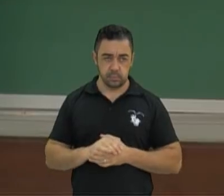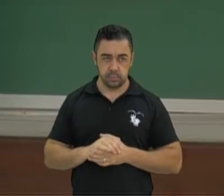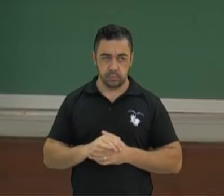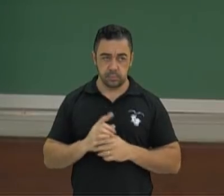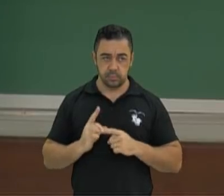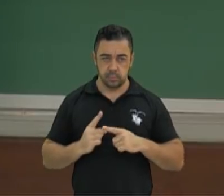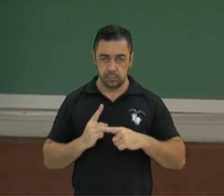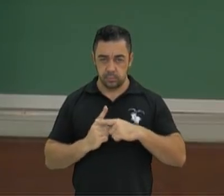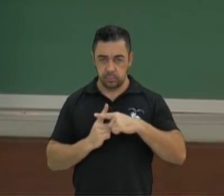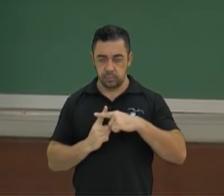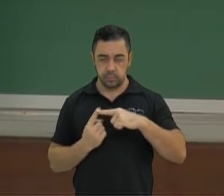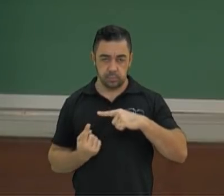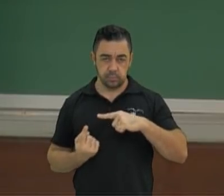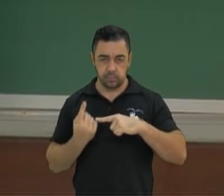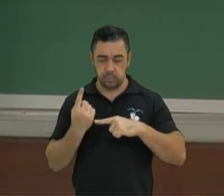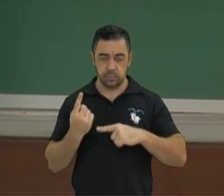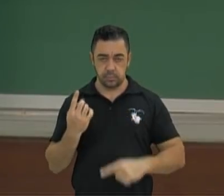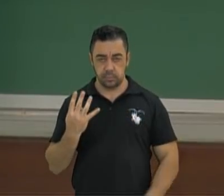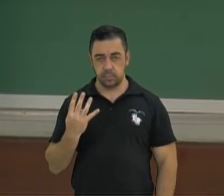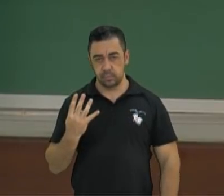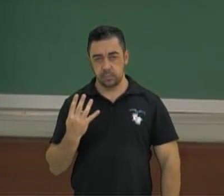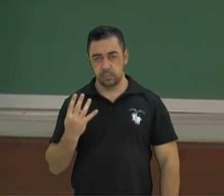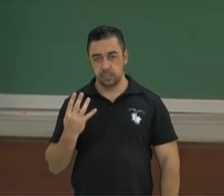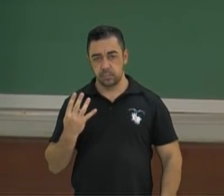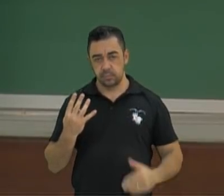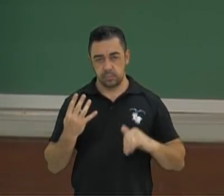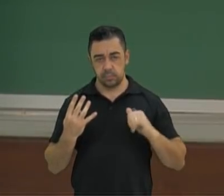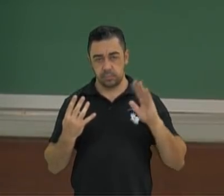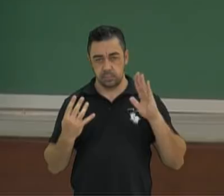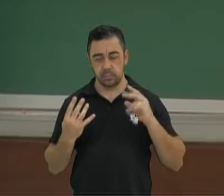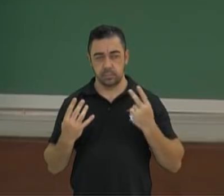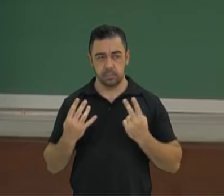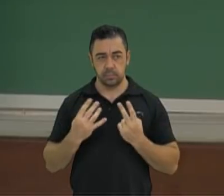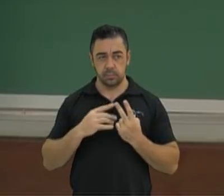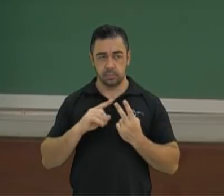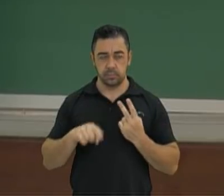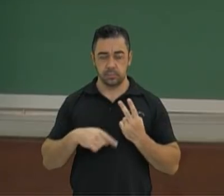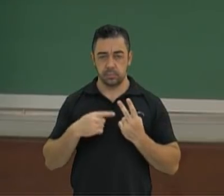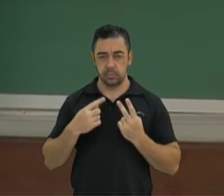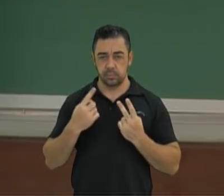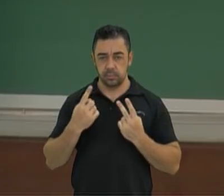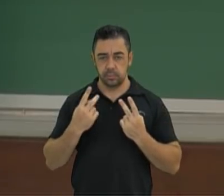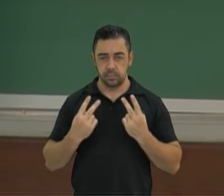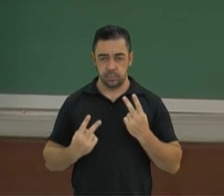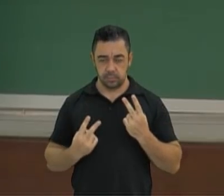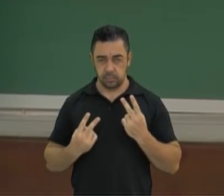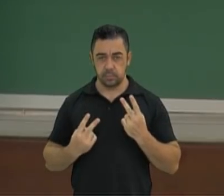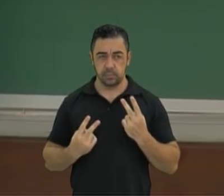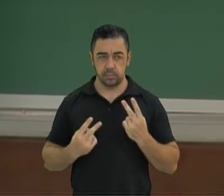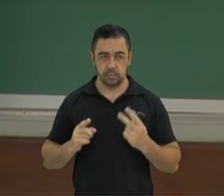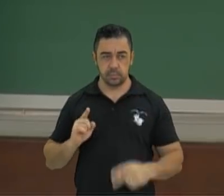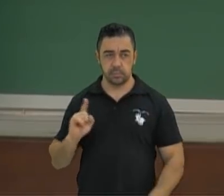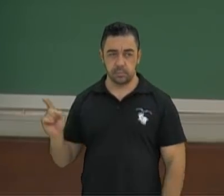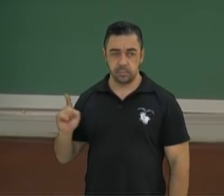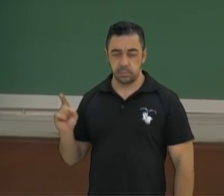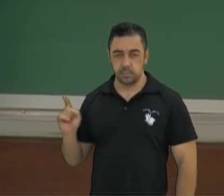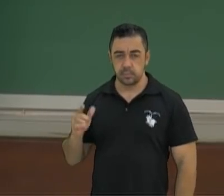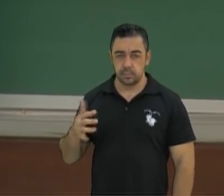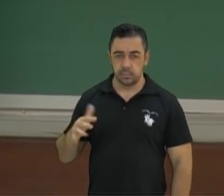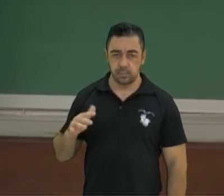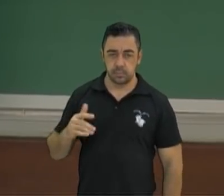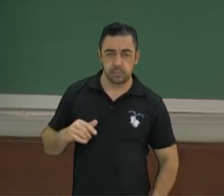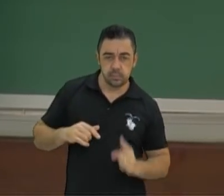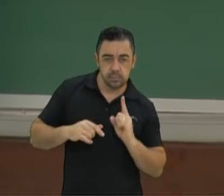ele é maior, né? 4 é maior que 2,5 graus. Então, essa temperatura ela vai